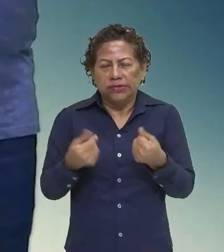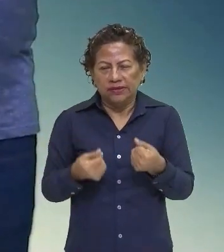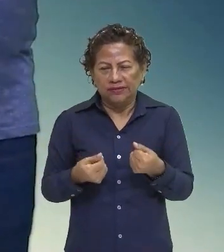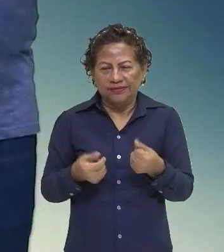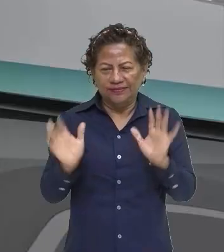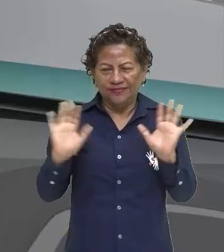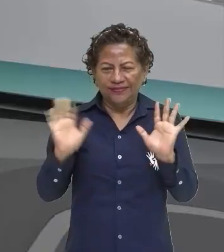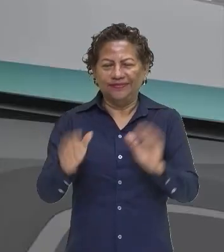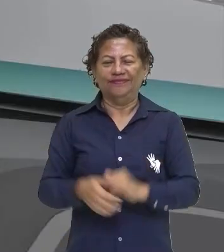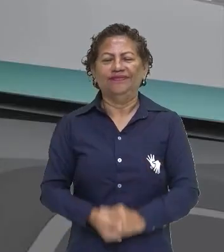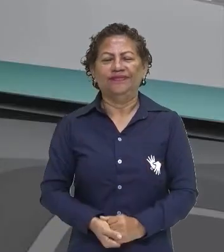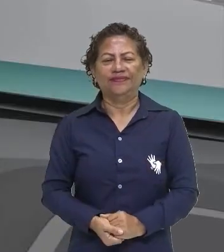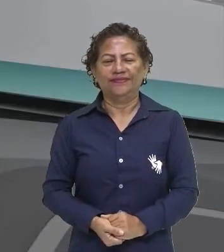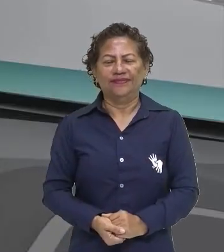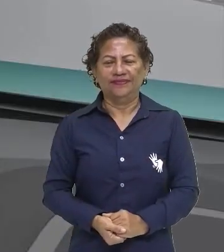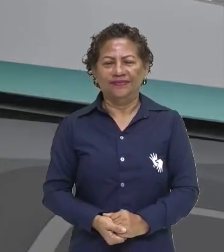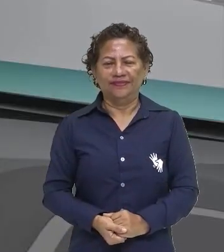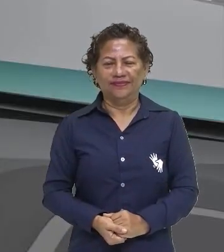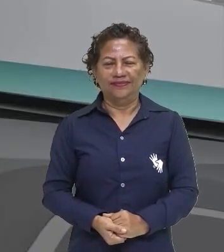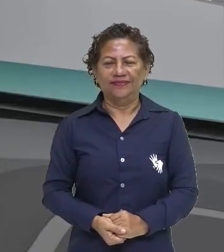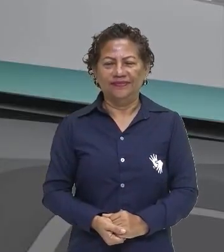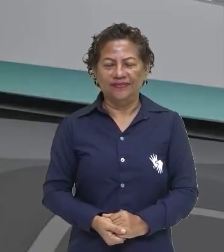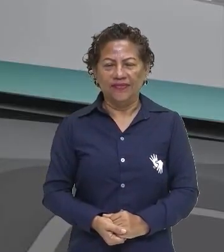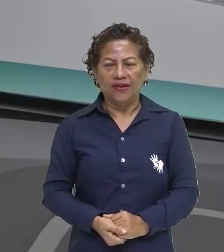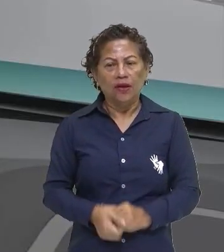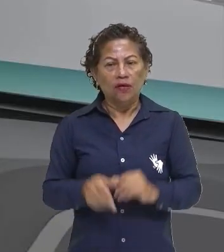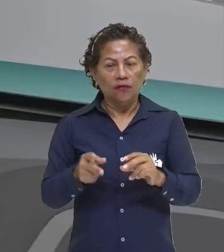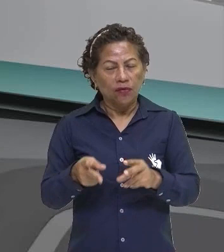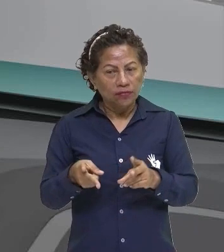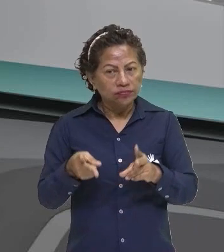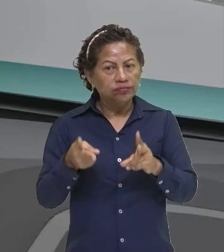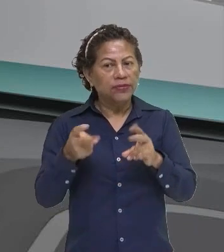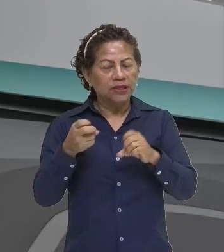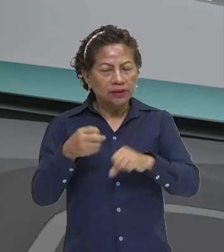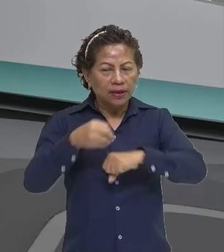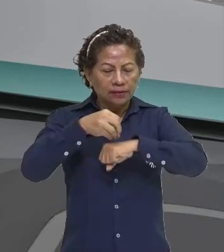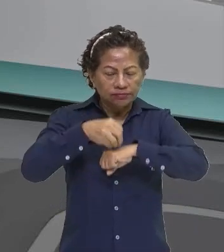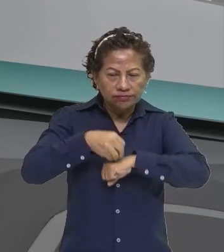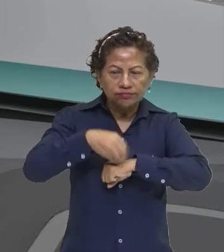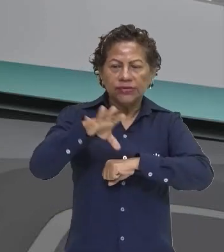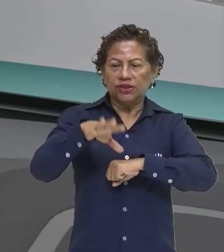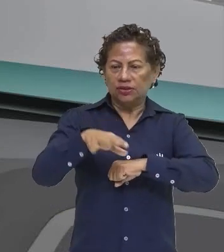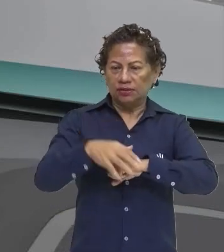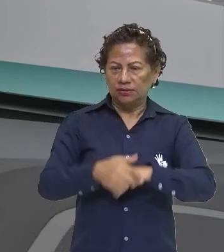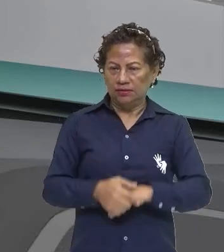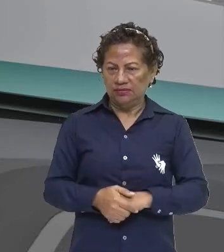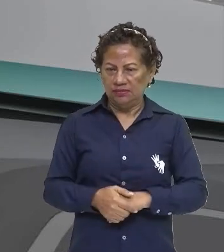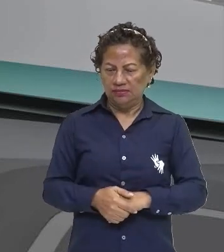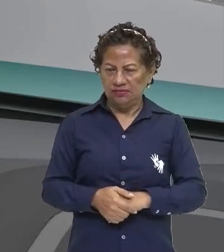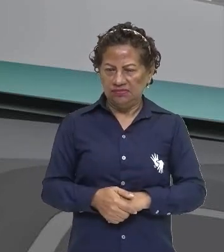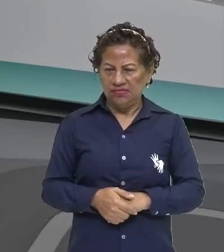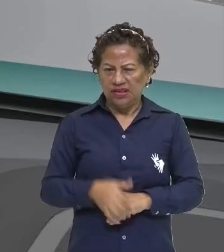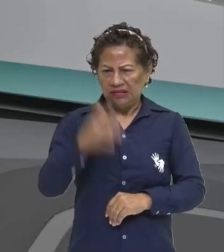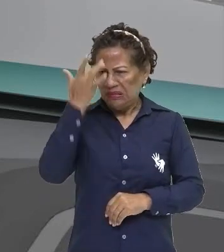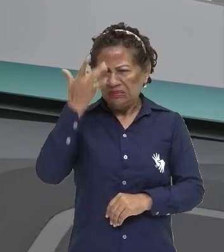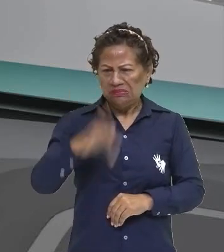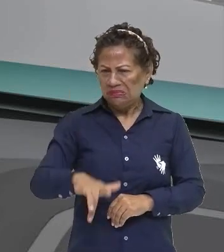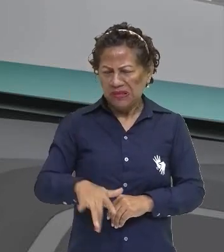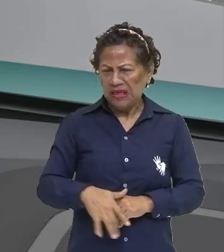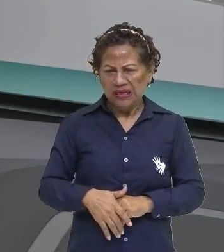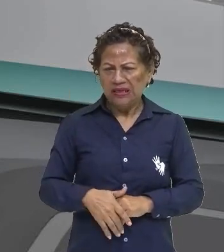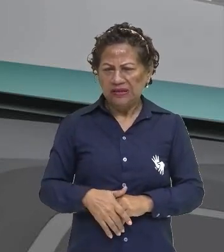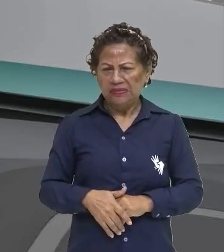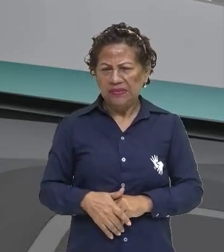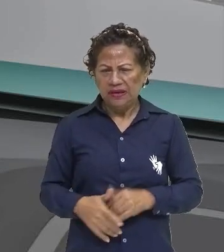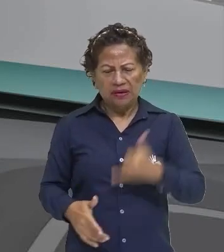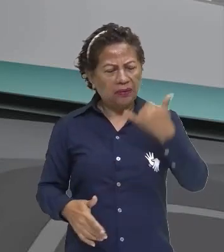Valeu? Parece uma besteira, mas eu nunca limpo a câmera do celular antes de tirar uma foto. Eu não sei vocês, mas eu não lembro, gente. Eu